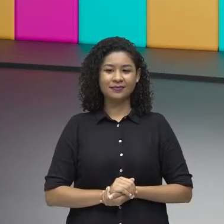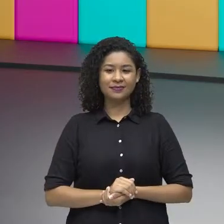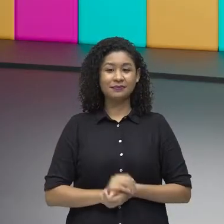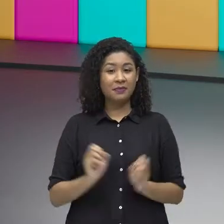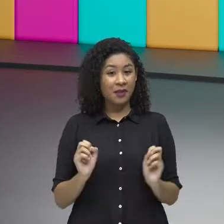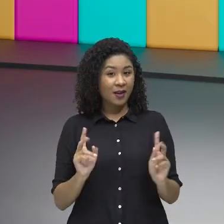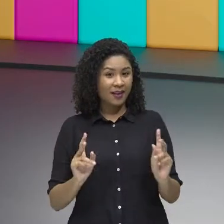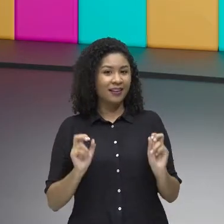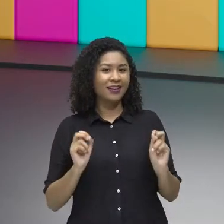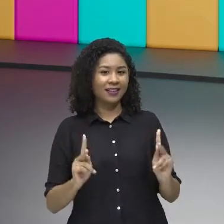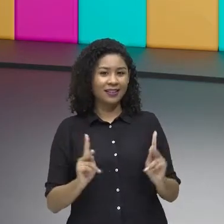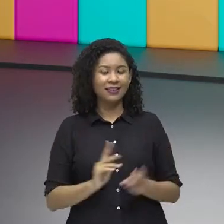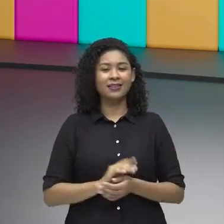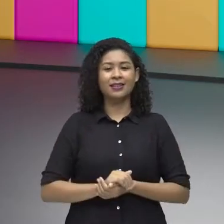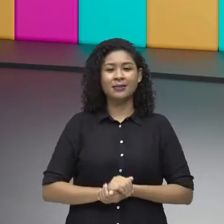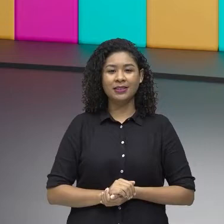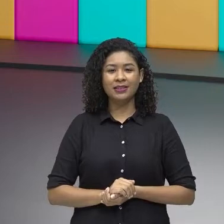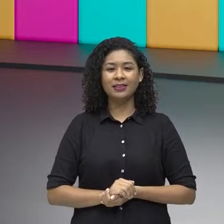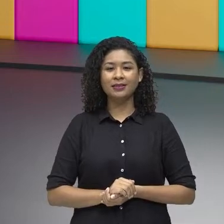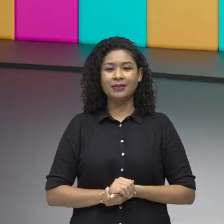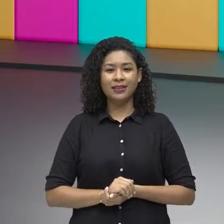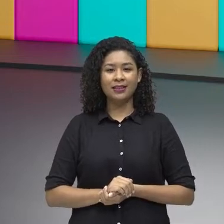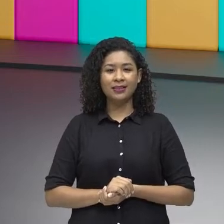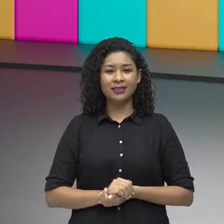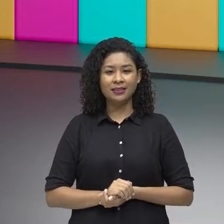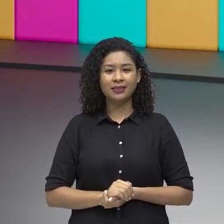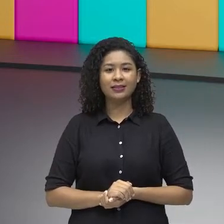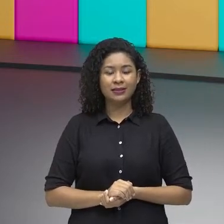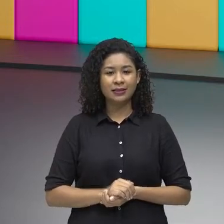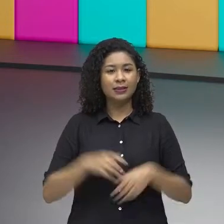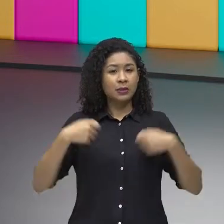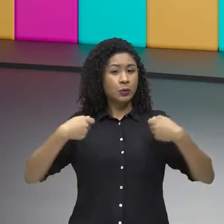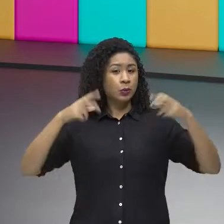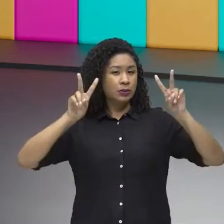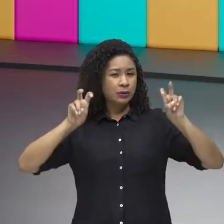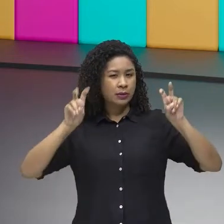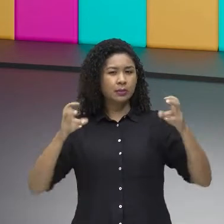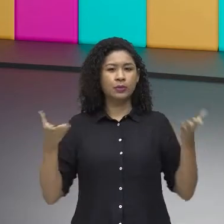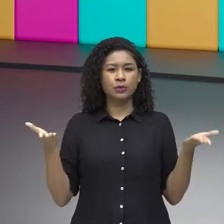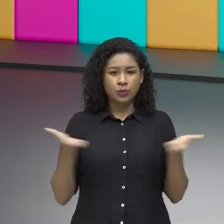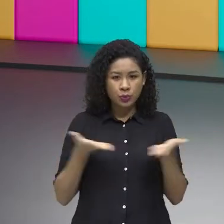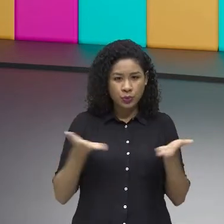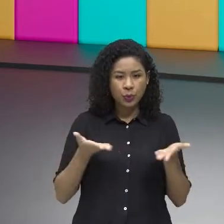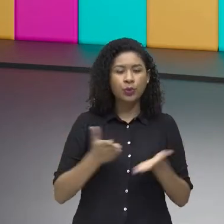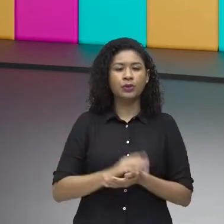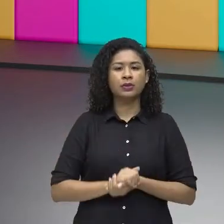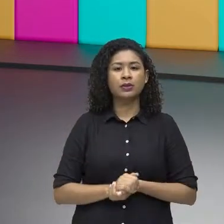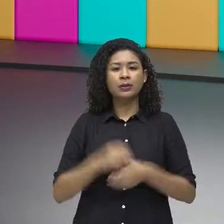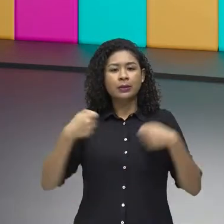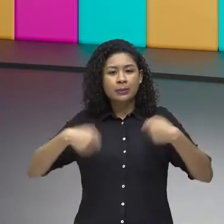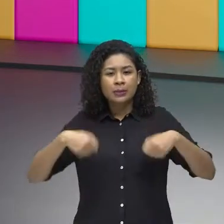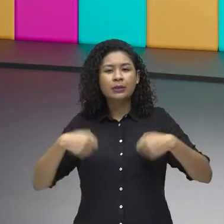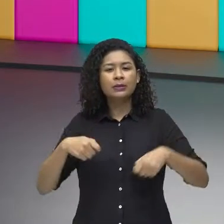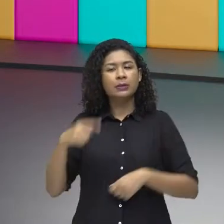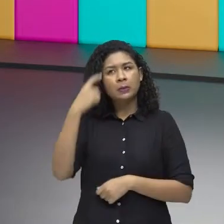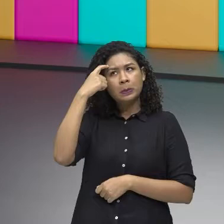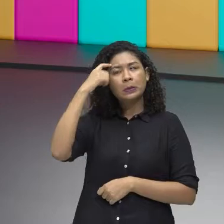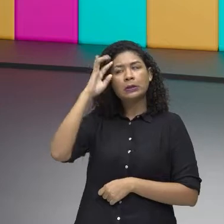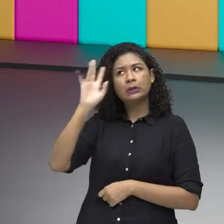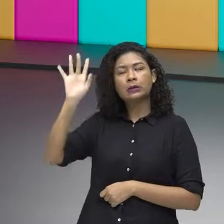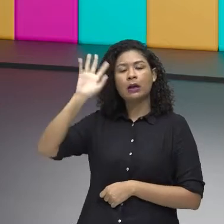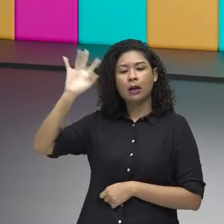Ok, vamos lá então. Vamos para o nosso tema de hoje. O nosso tema de hoje ele vem trazer essa reflexão de